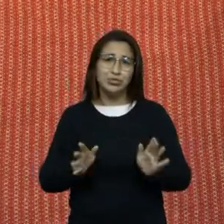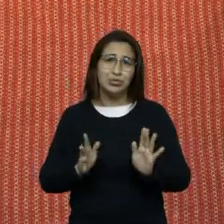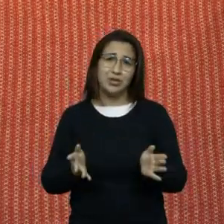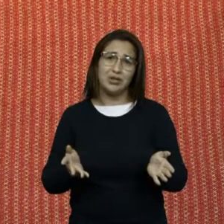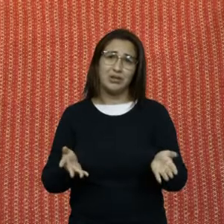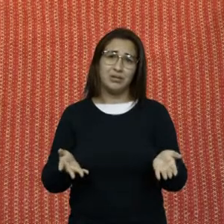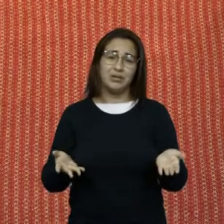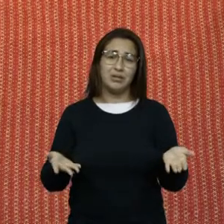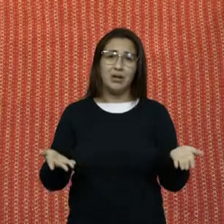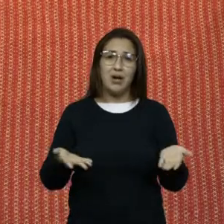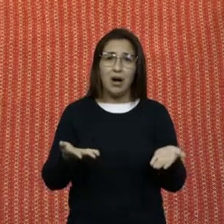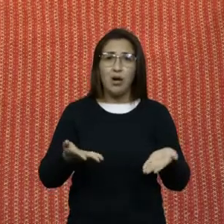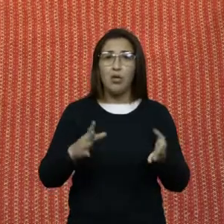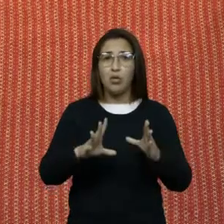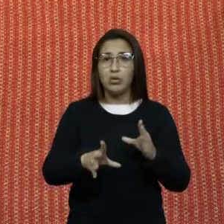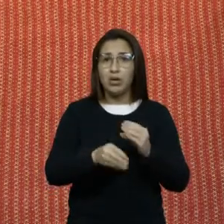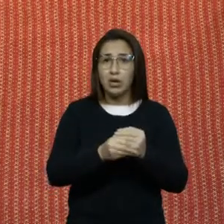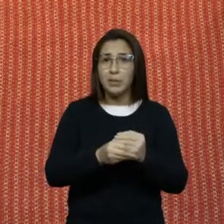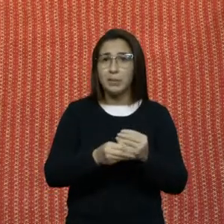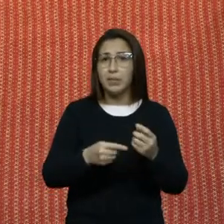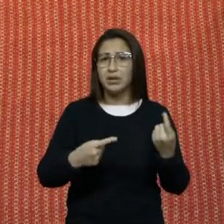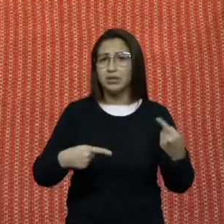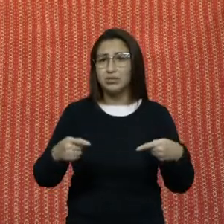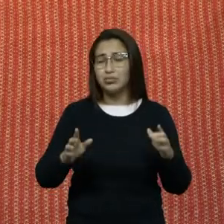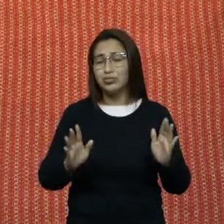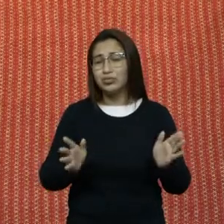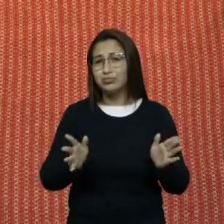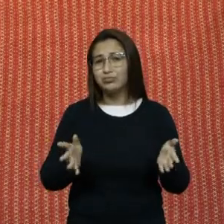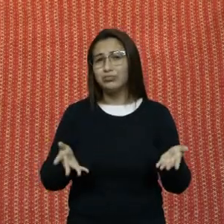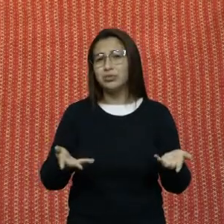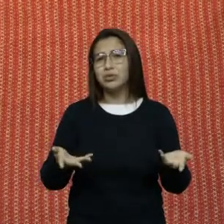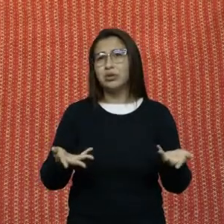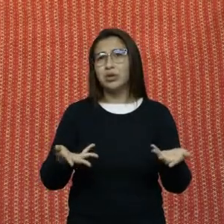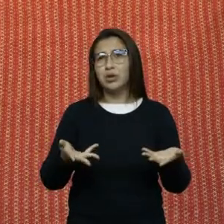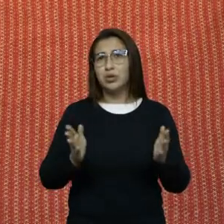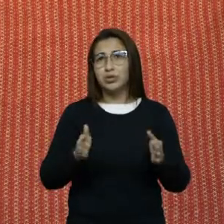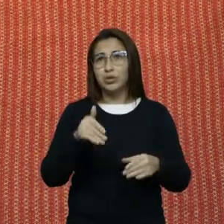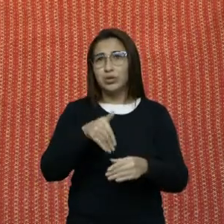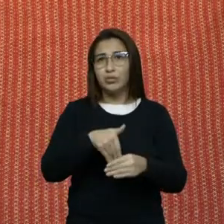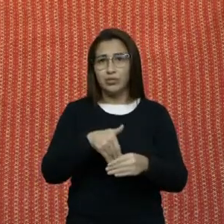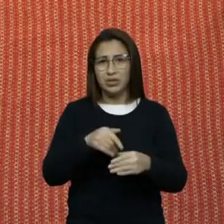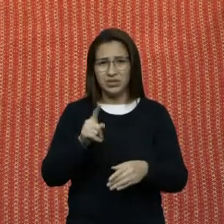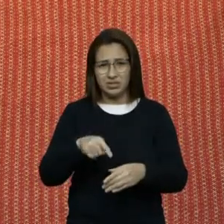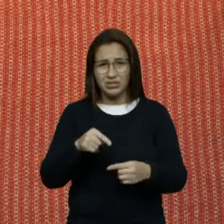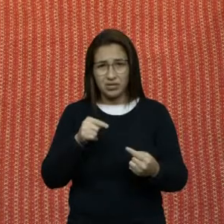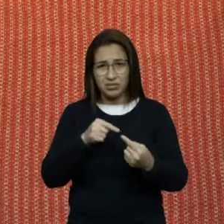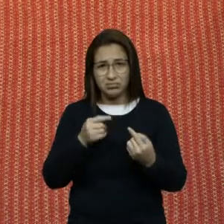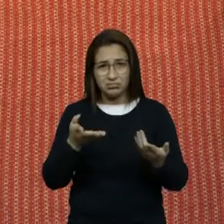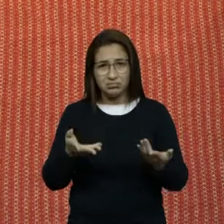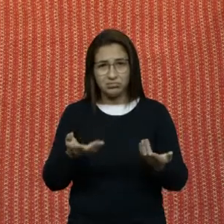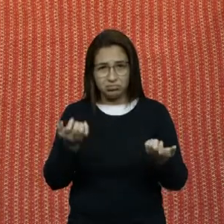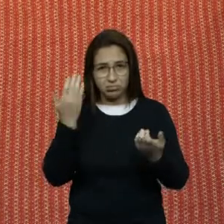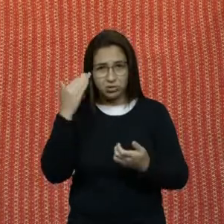projeto talvez depois das emendas preciso discutir porque agora já estamos em votação é isso